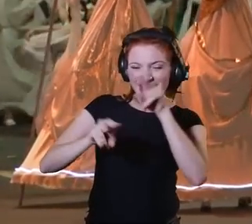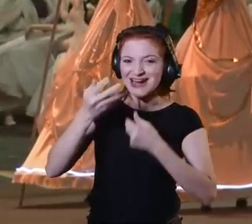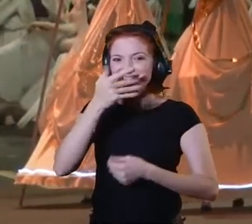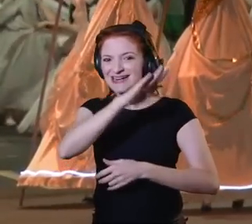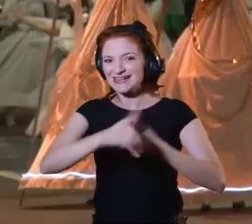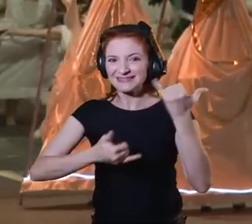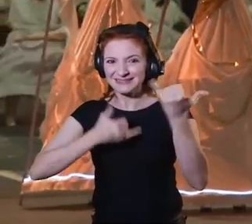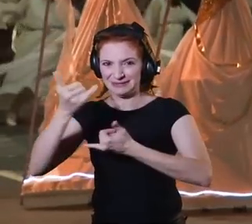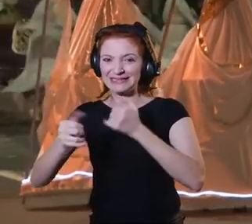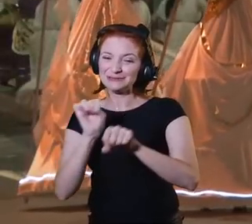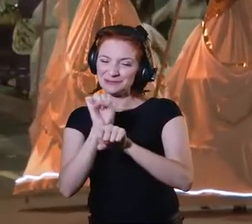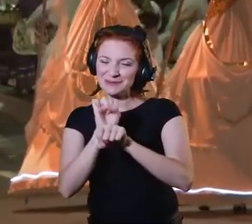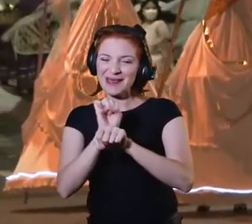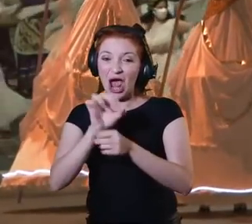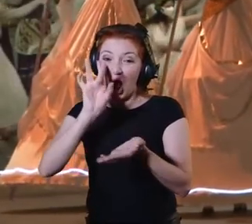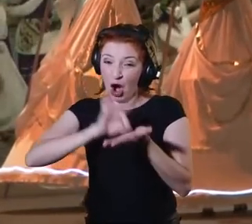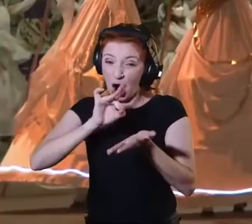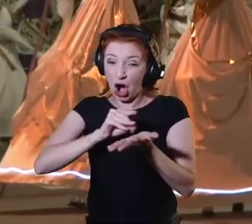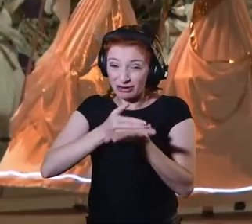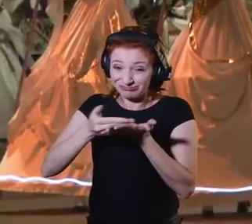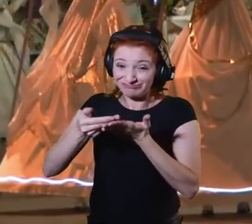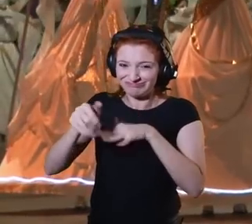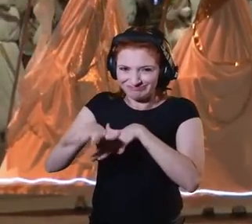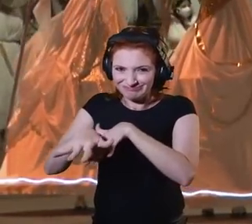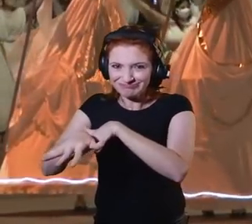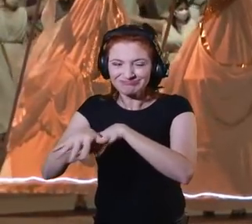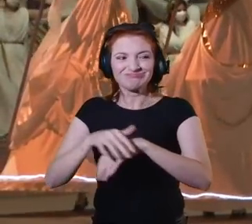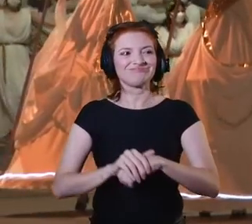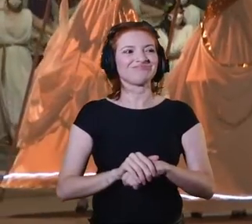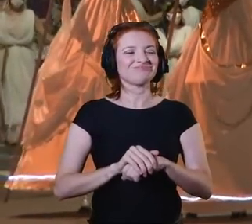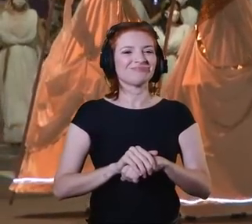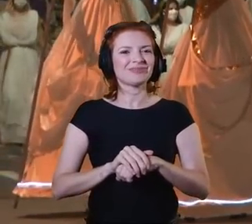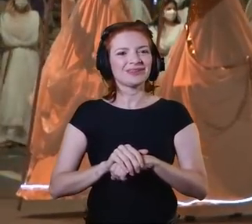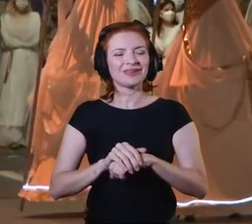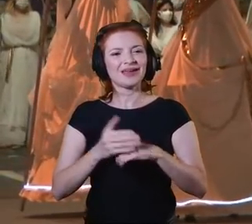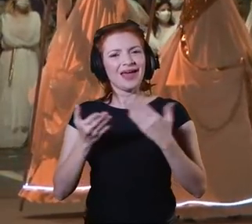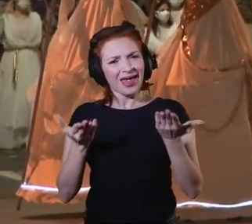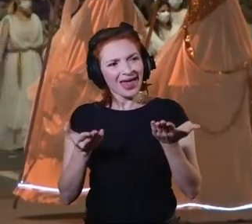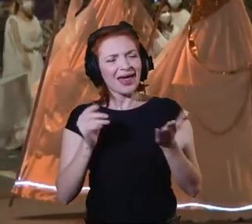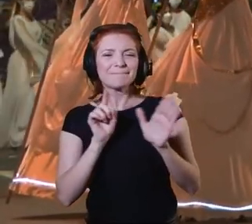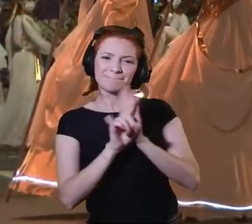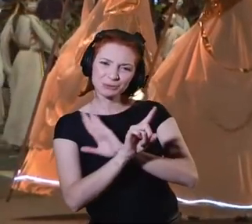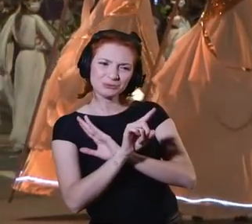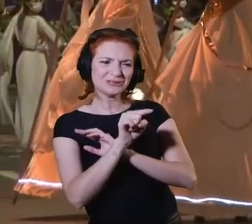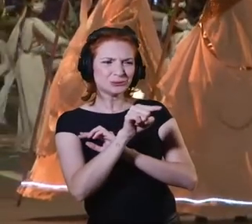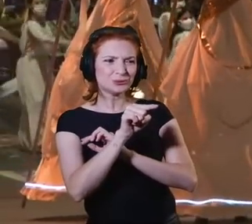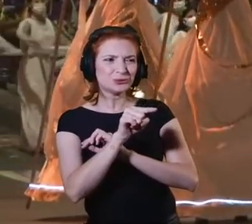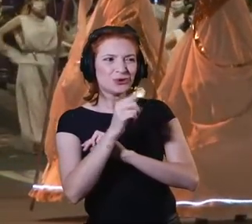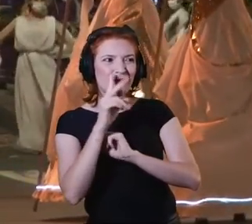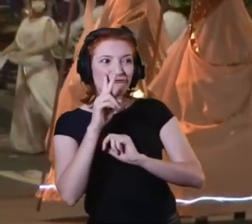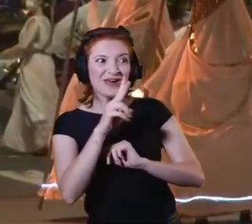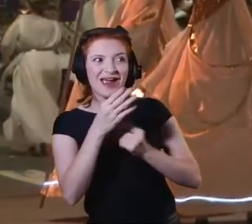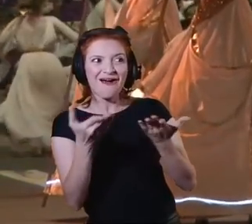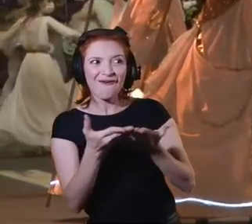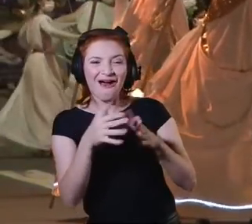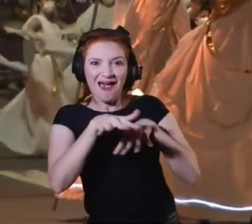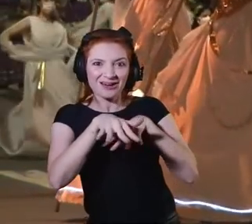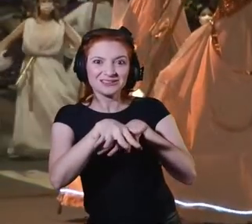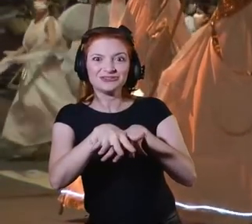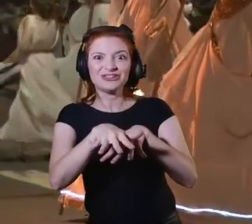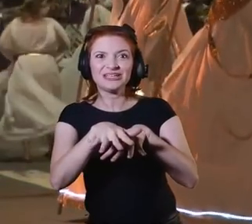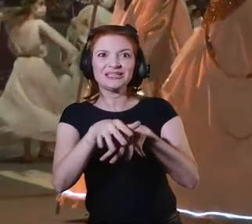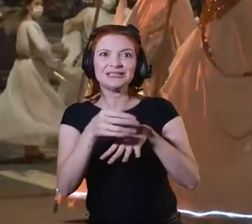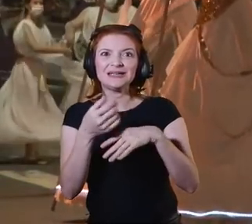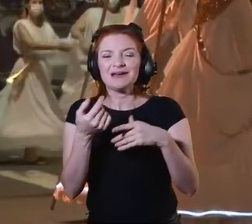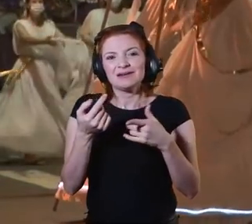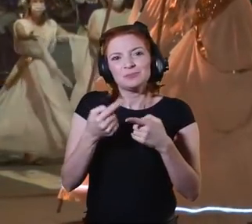desfile oficialmente. Kátia, voltar a uma cena como essa e segurar o coração de quem